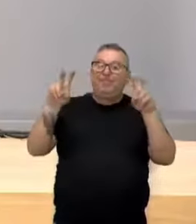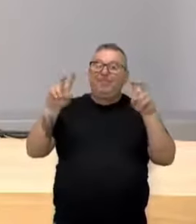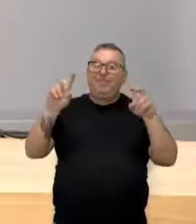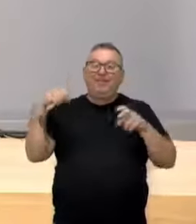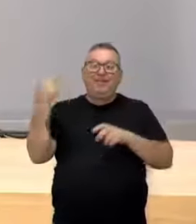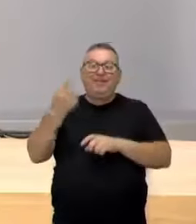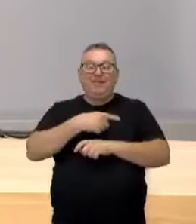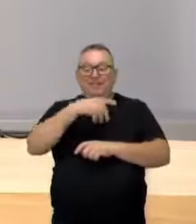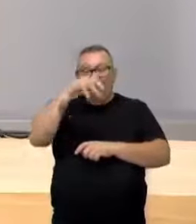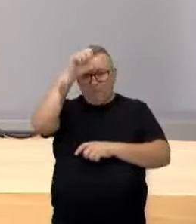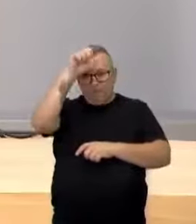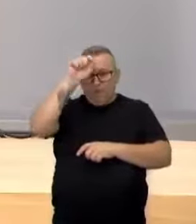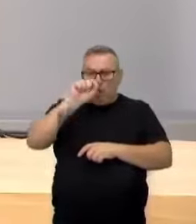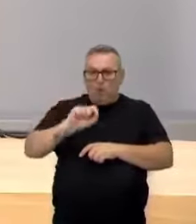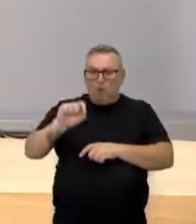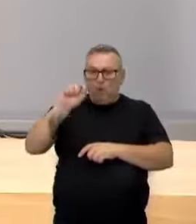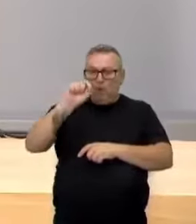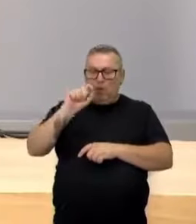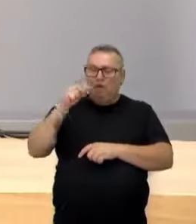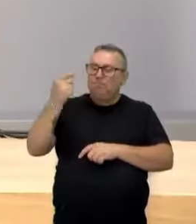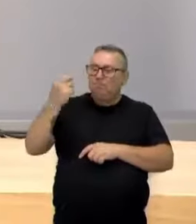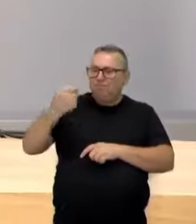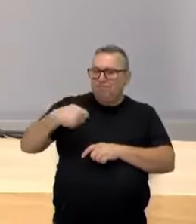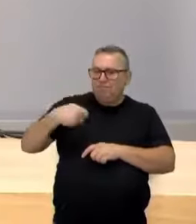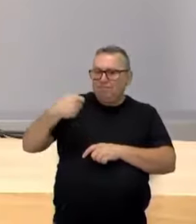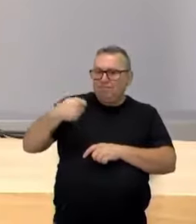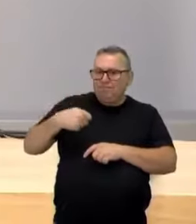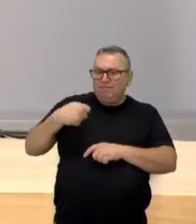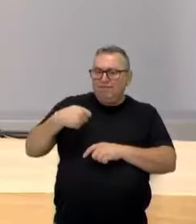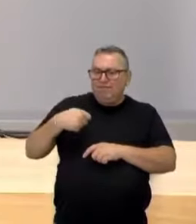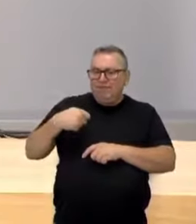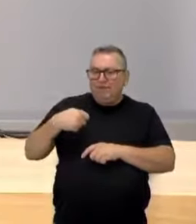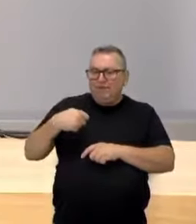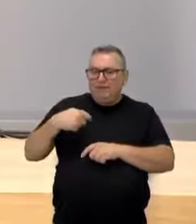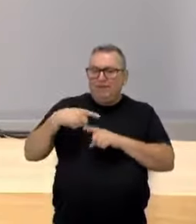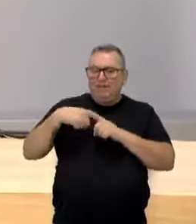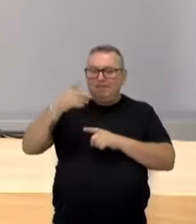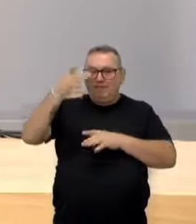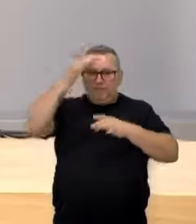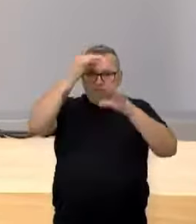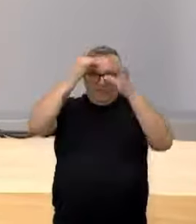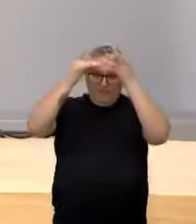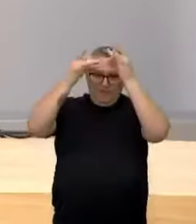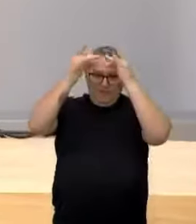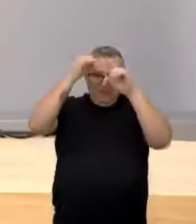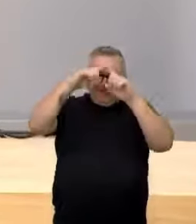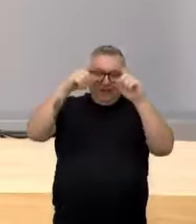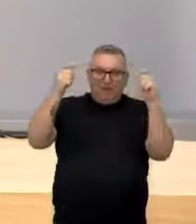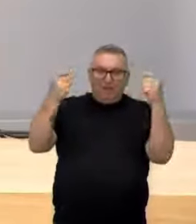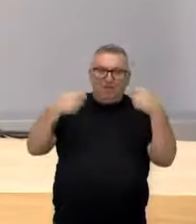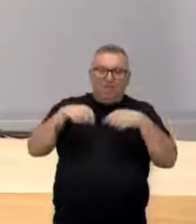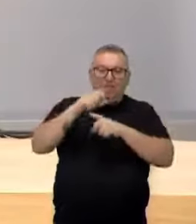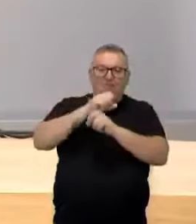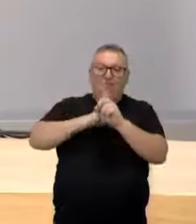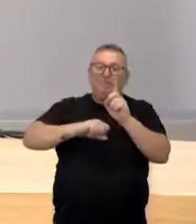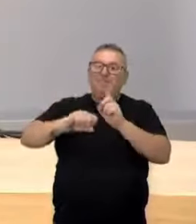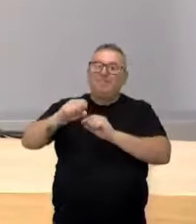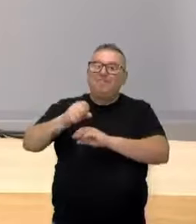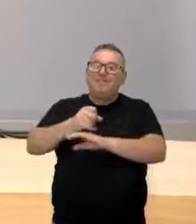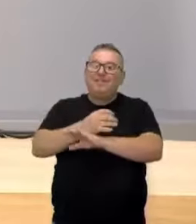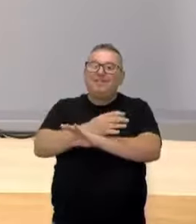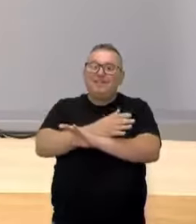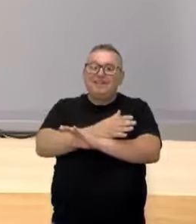já aprendemos o quanto é necessário unirmos o cognitivo às competências